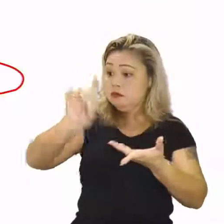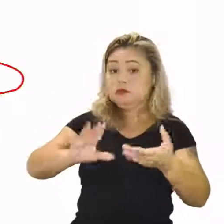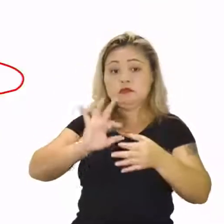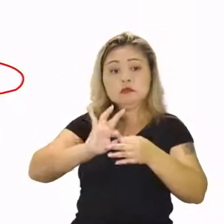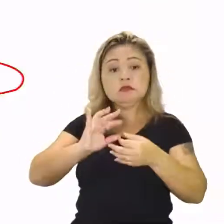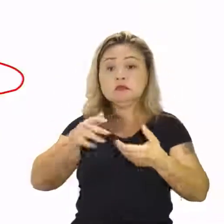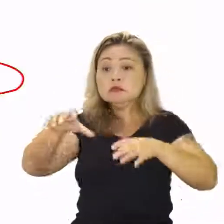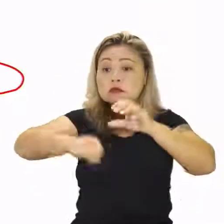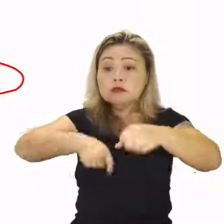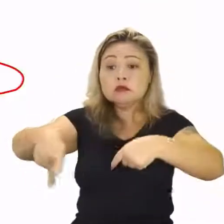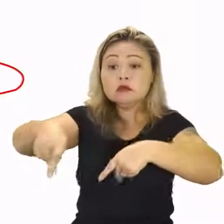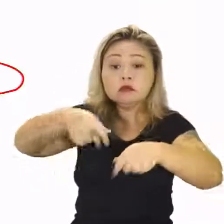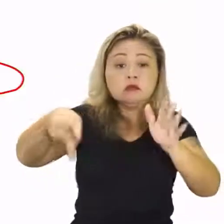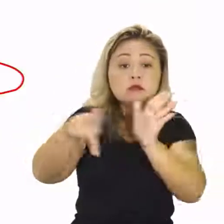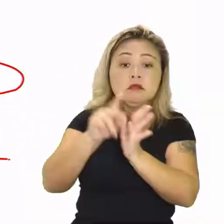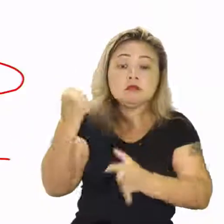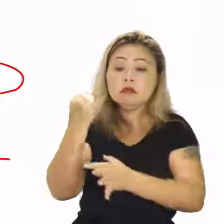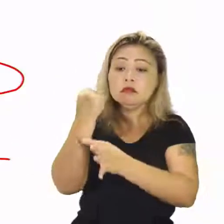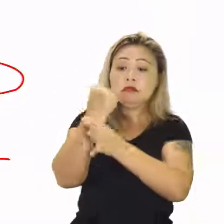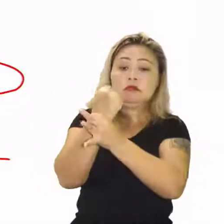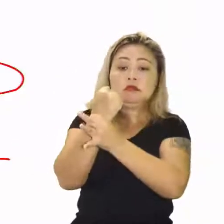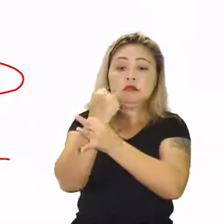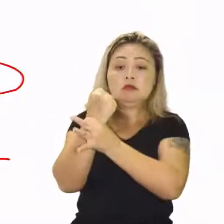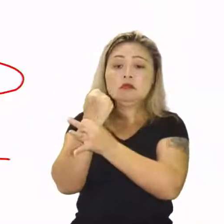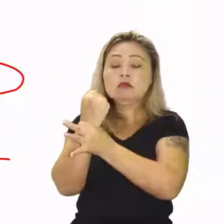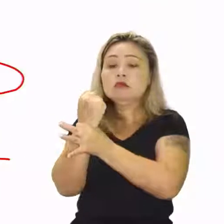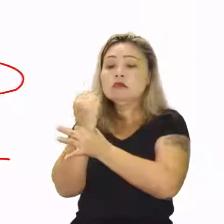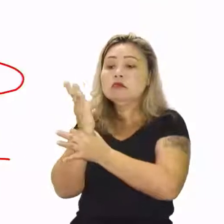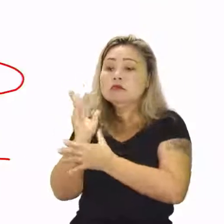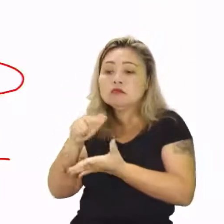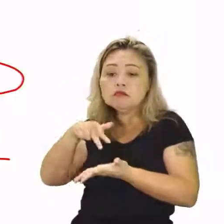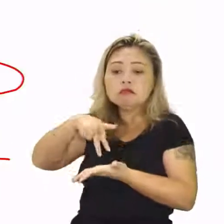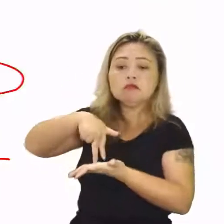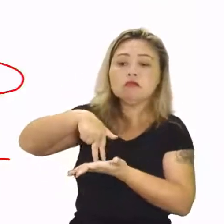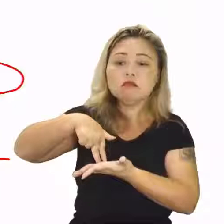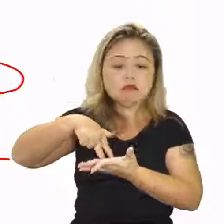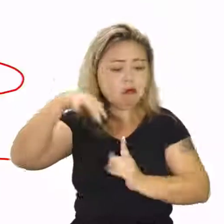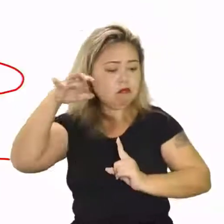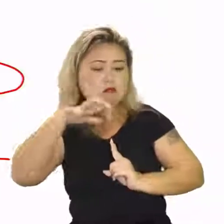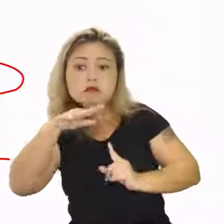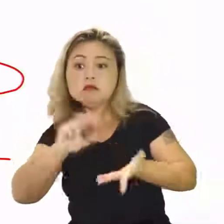à propriedade, à segurança e à resistência à opressão.